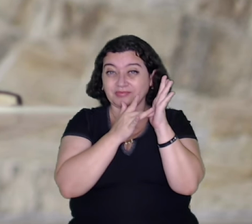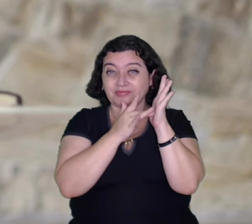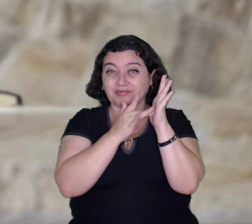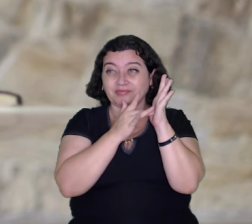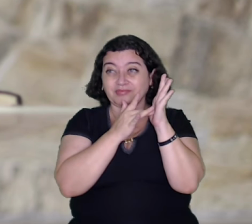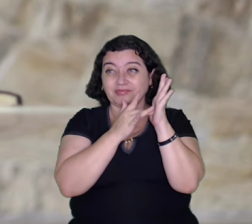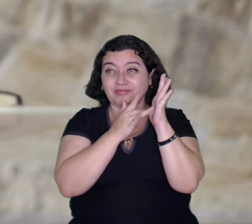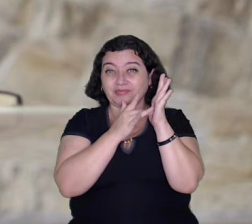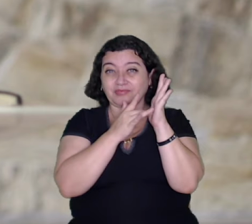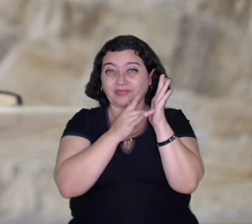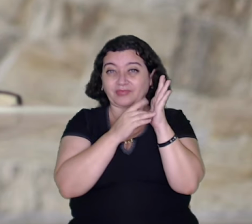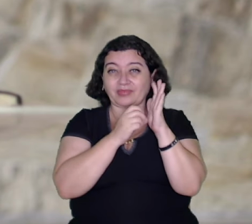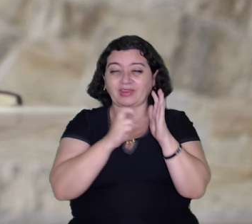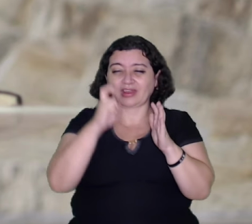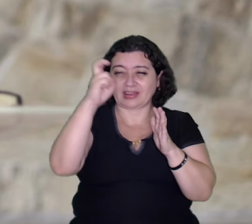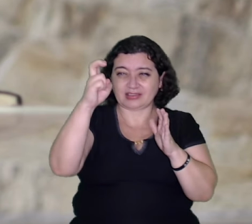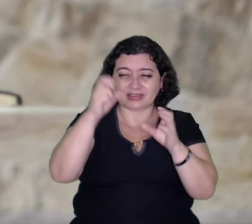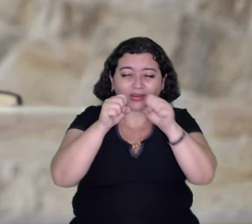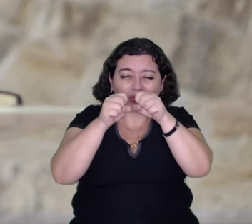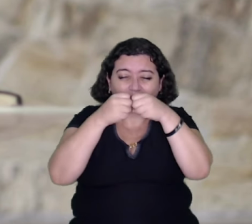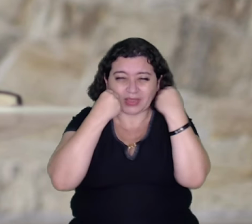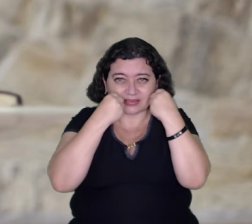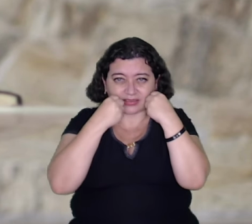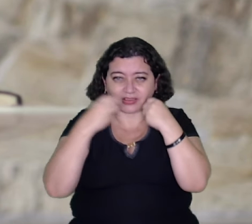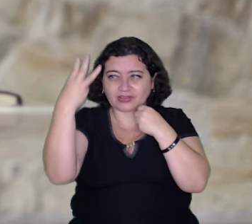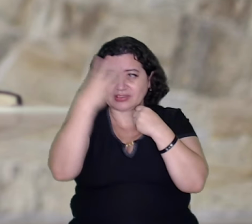aqueles 5 pãezinhos, 3 peixinhos.